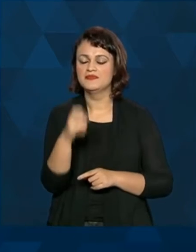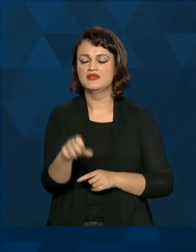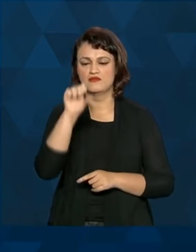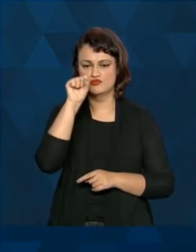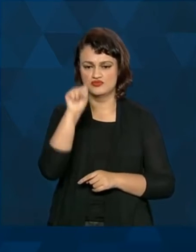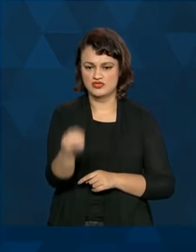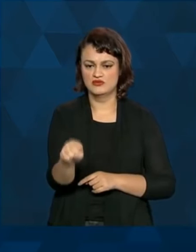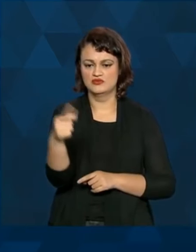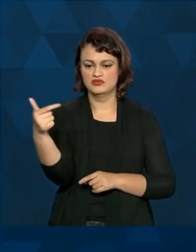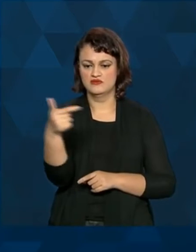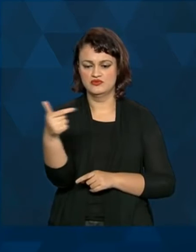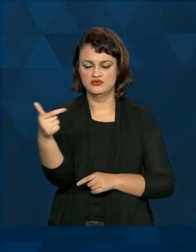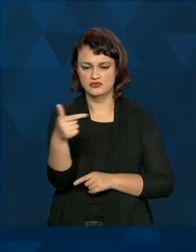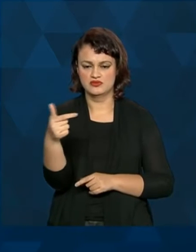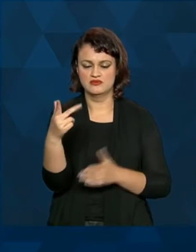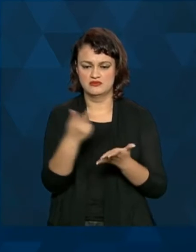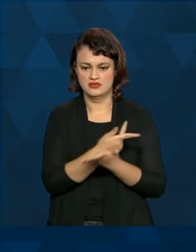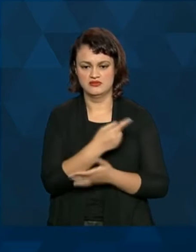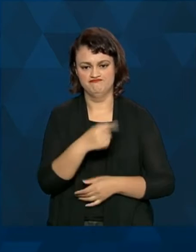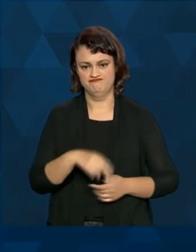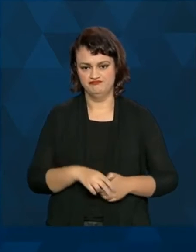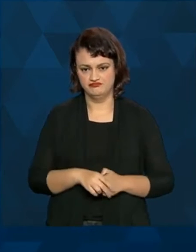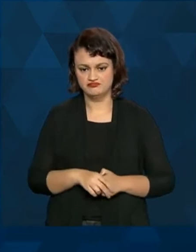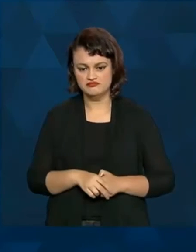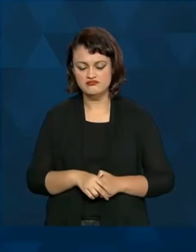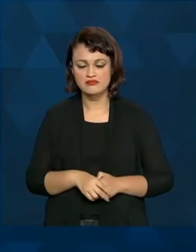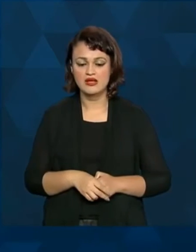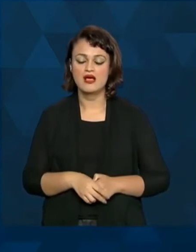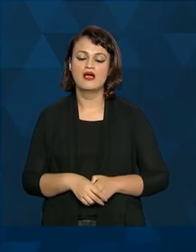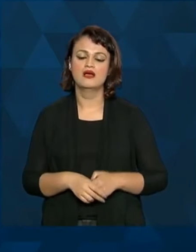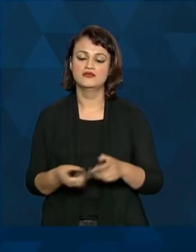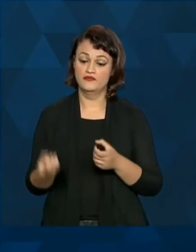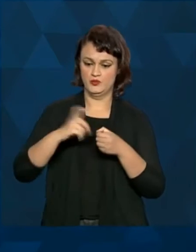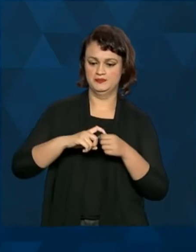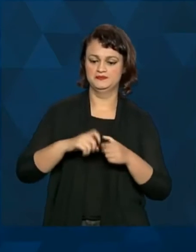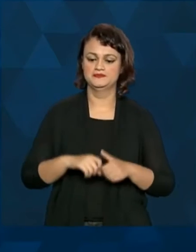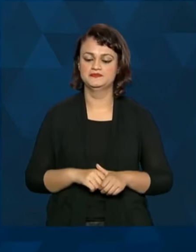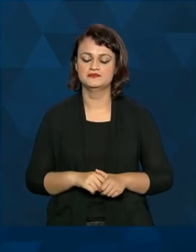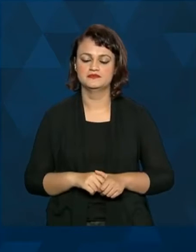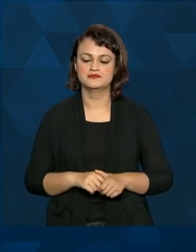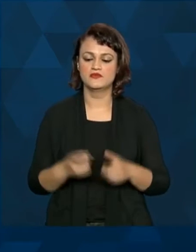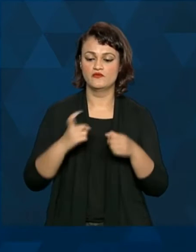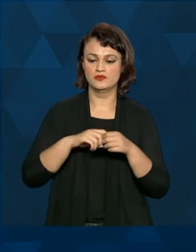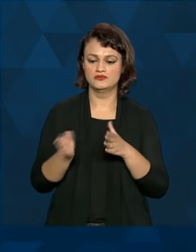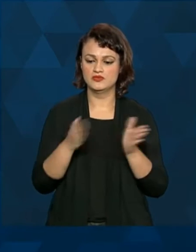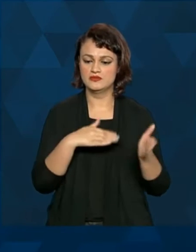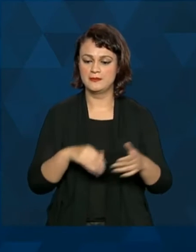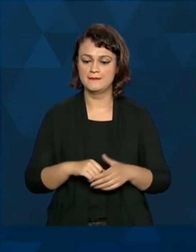822 óbitos naquele dia. Esses são os dados. Volta só um pouquinho, por favor. Volta o